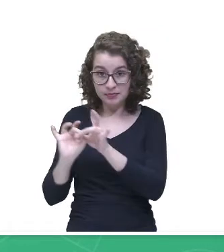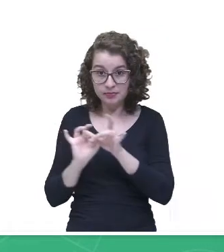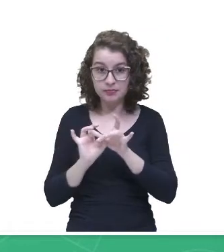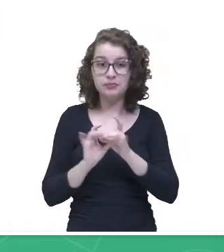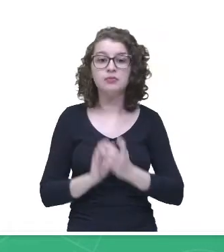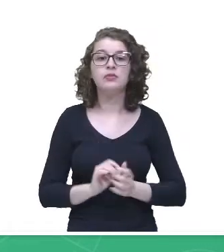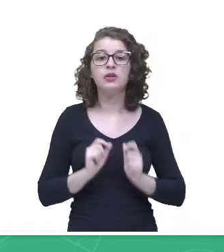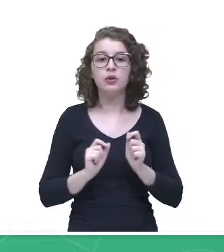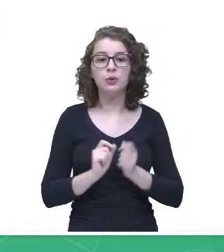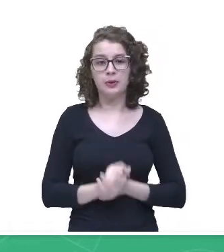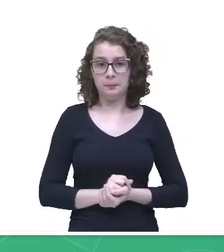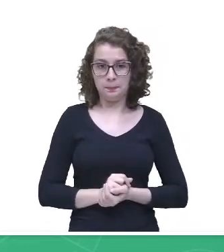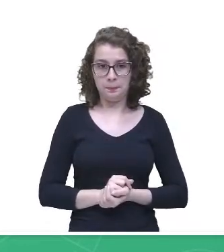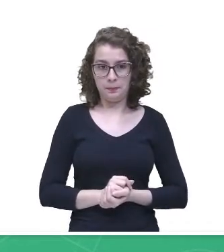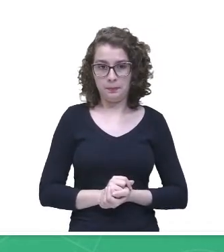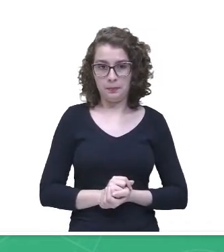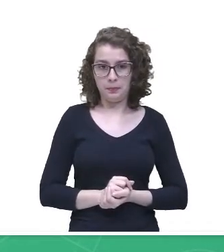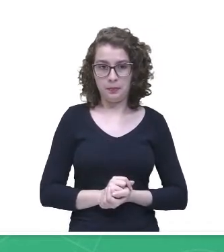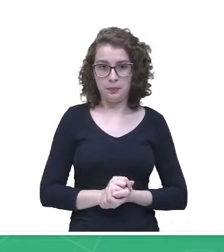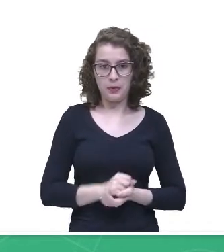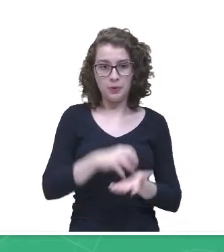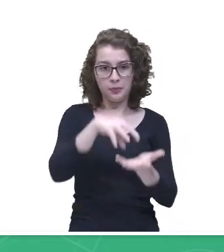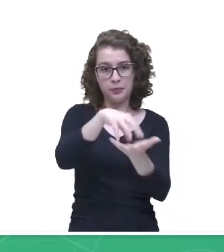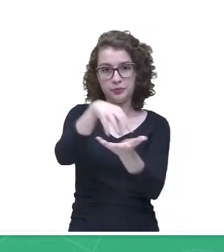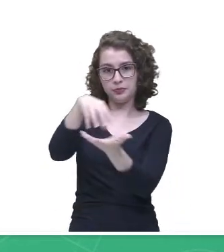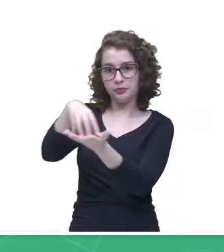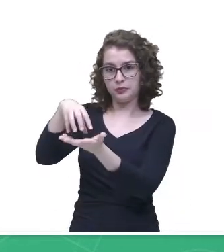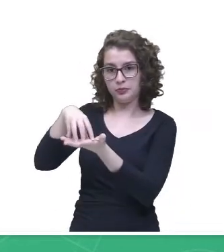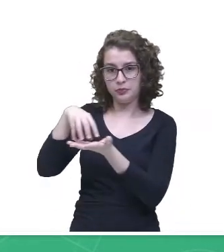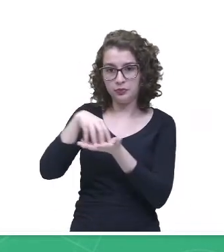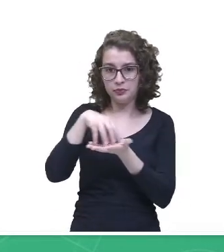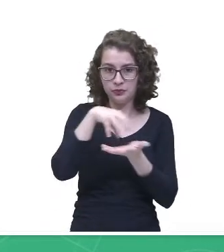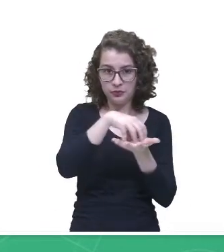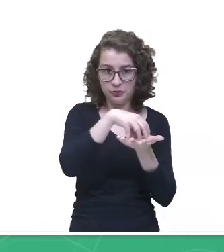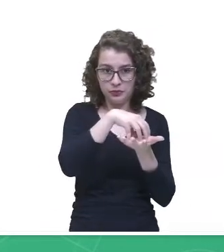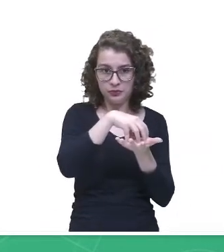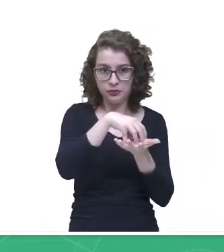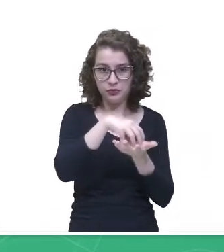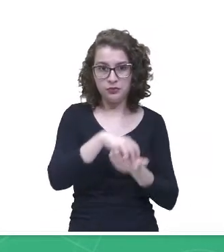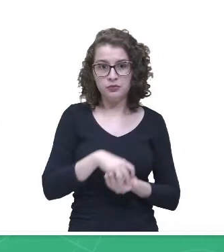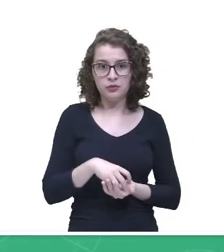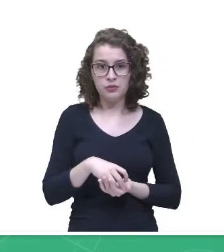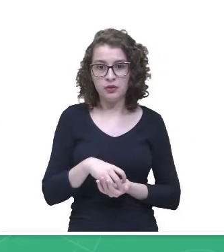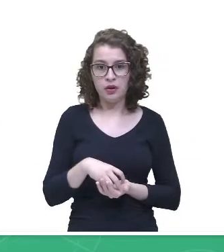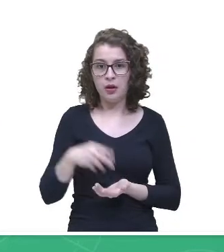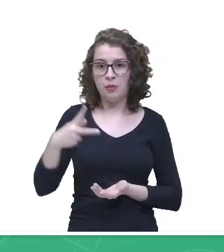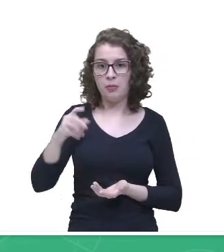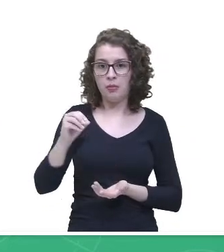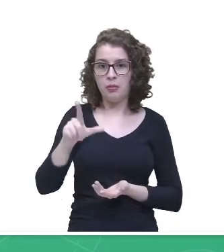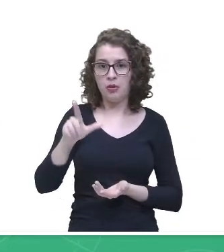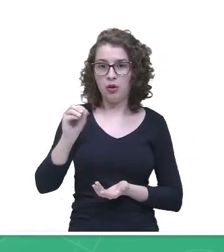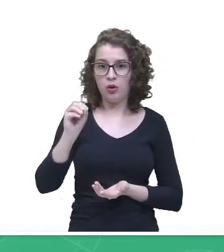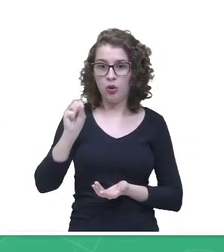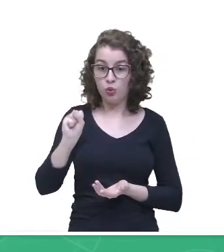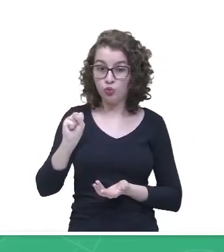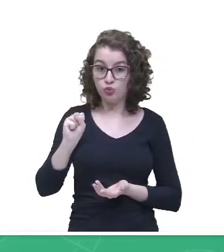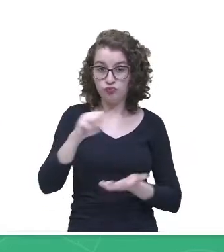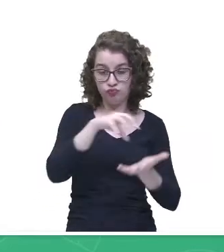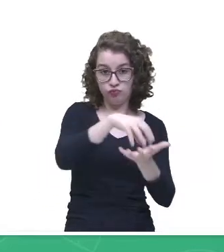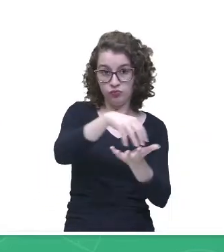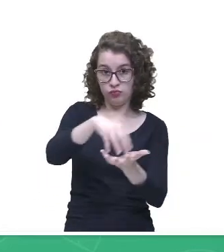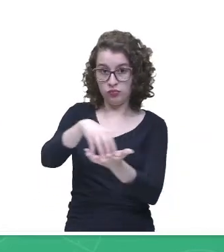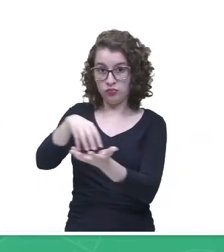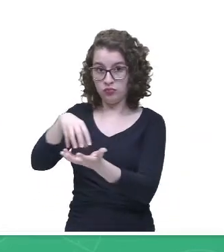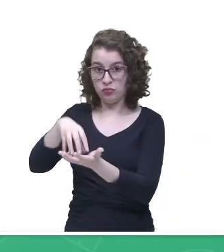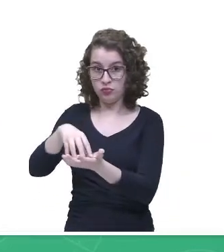bom, como polos, vou até grifar aqui essa palavra, polos que estruturam